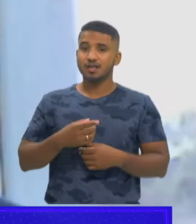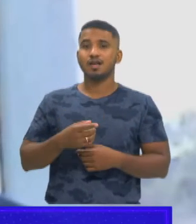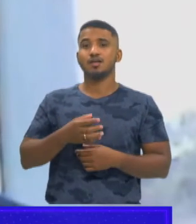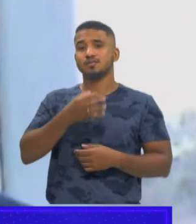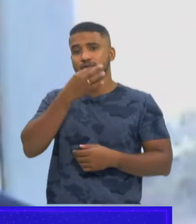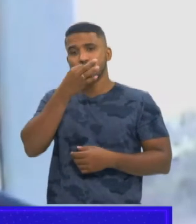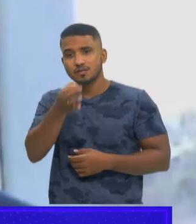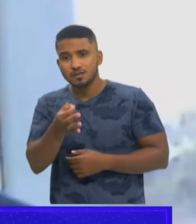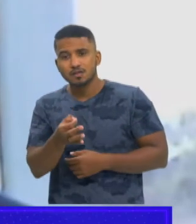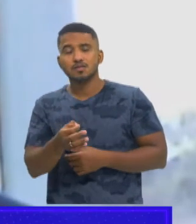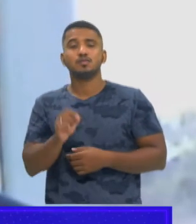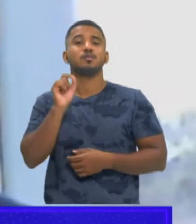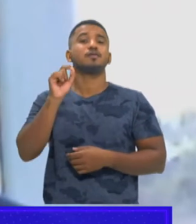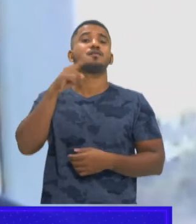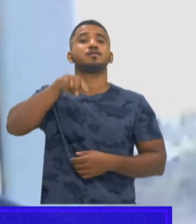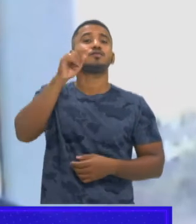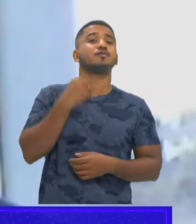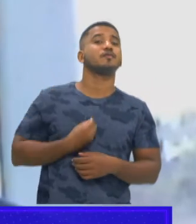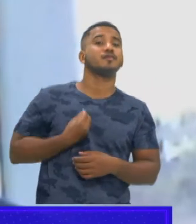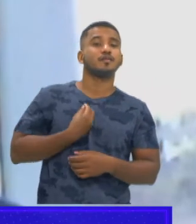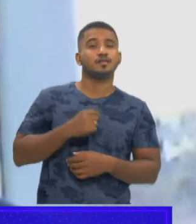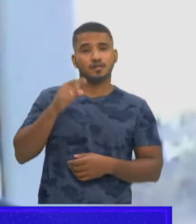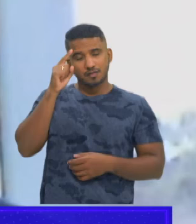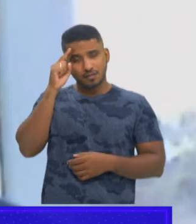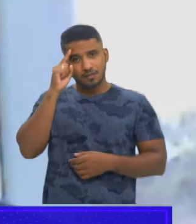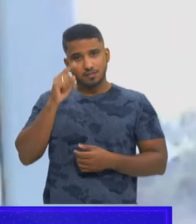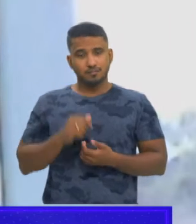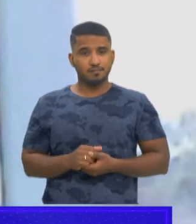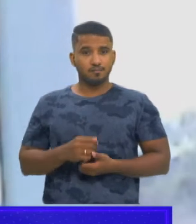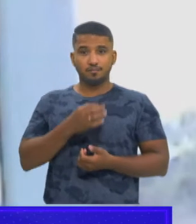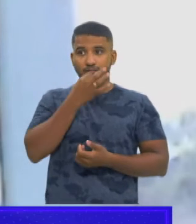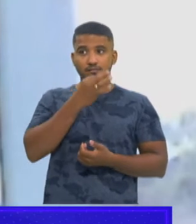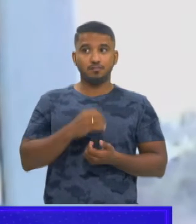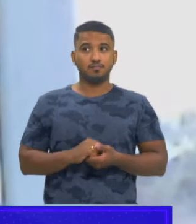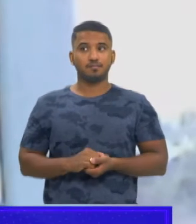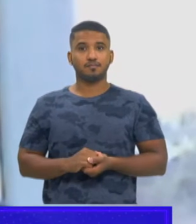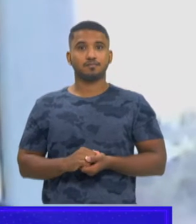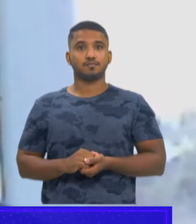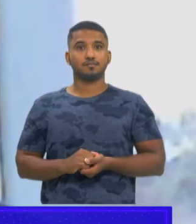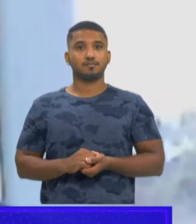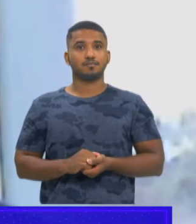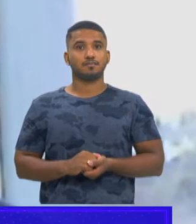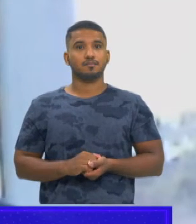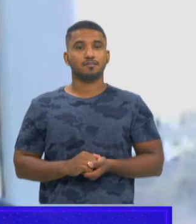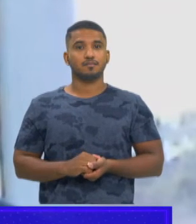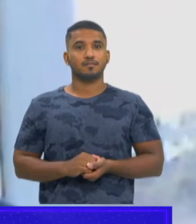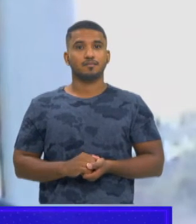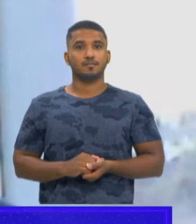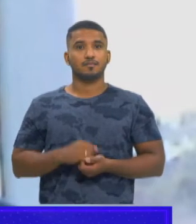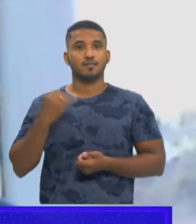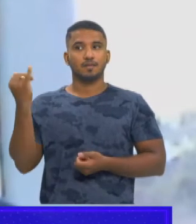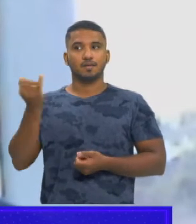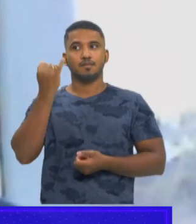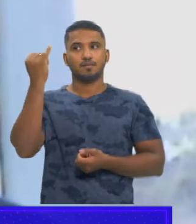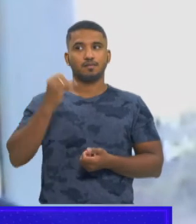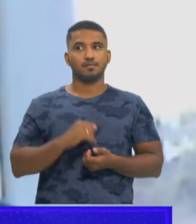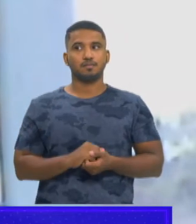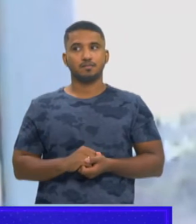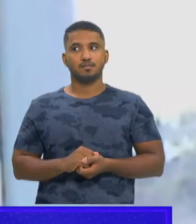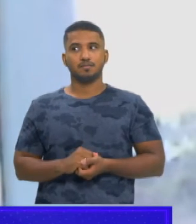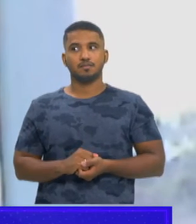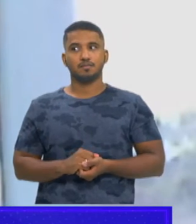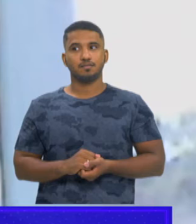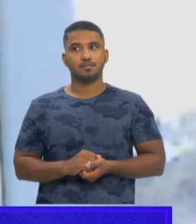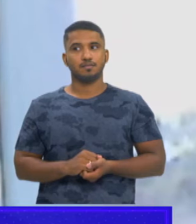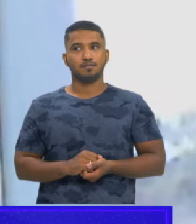coloque traga as sugestões, na verdade, do que passa no seu dia a dia. E são sugestões